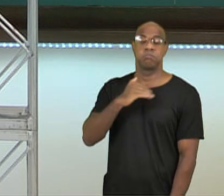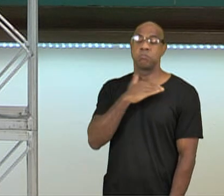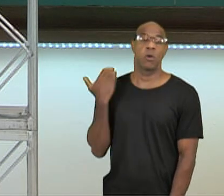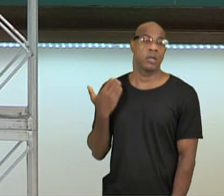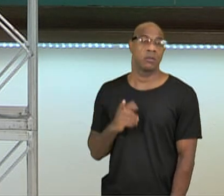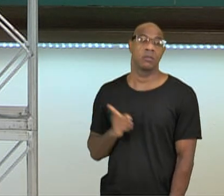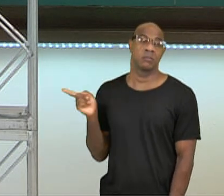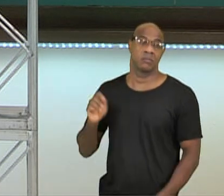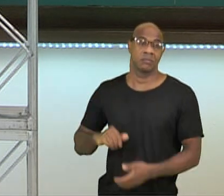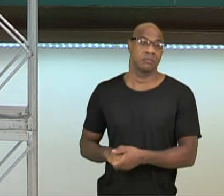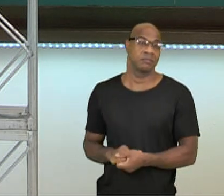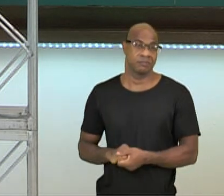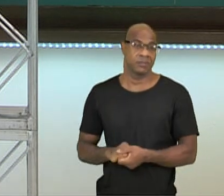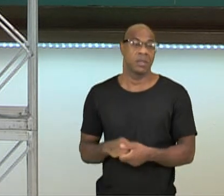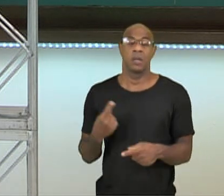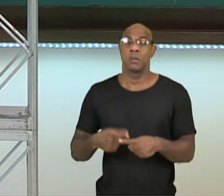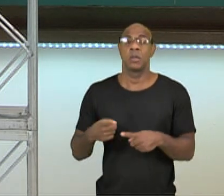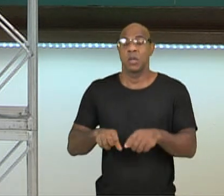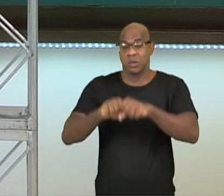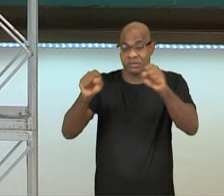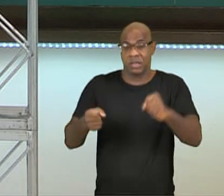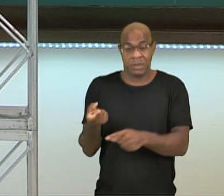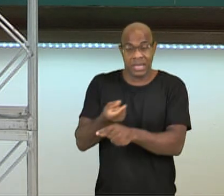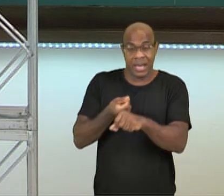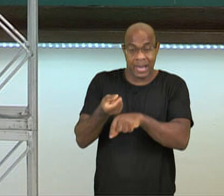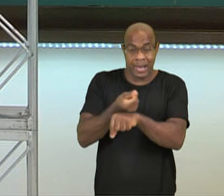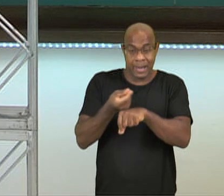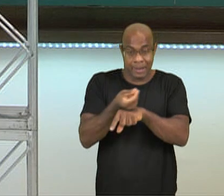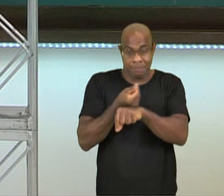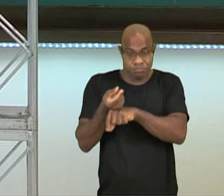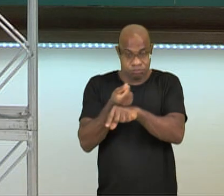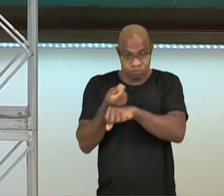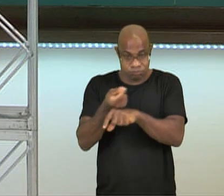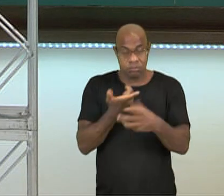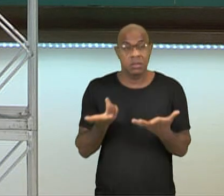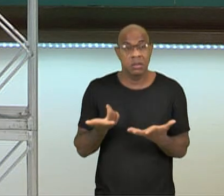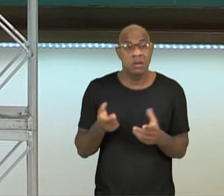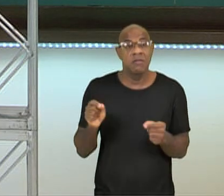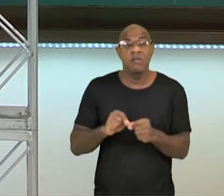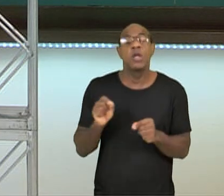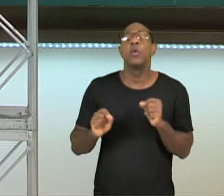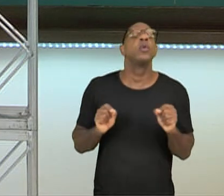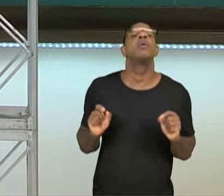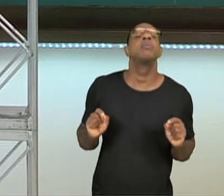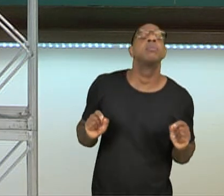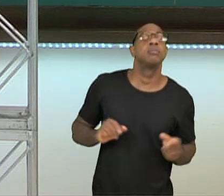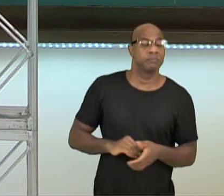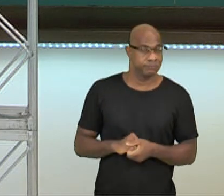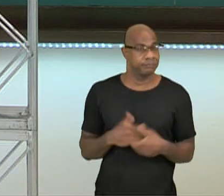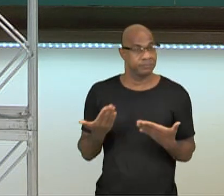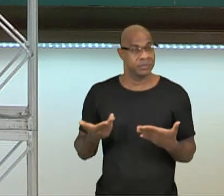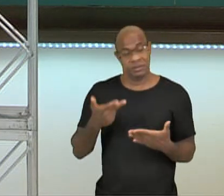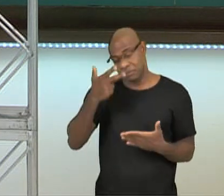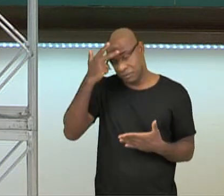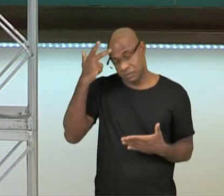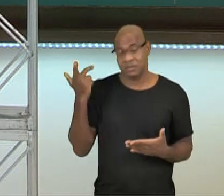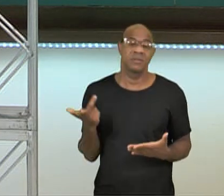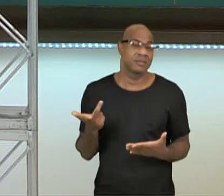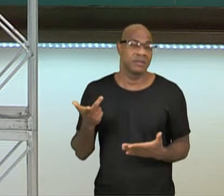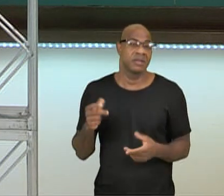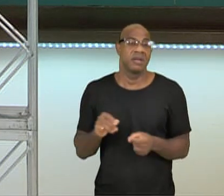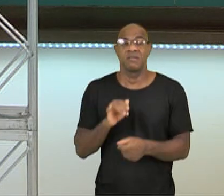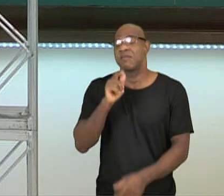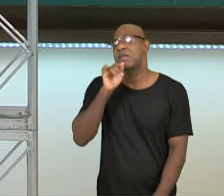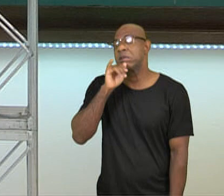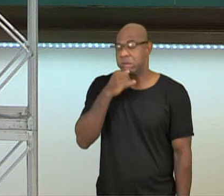Certo? Por quê? Porque ali o sistema capitalista fez com que as pessoas não se contentassem com